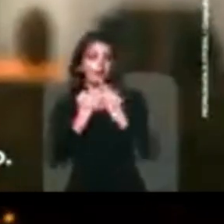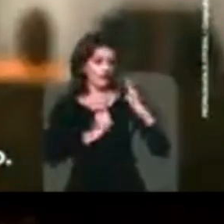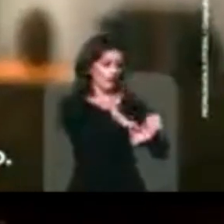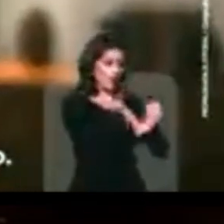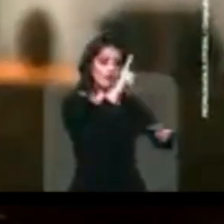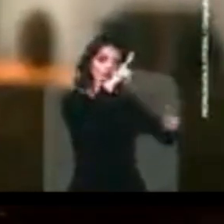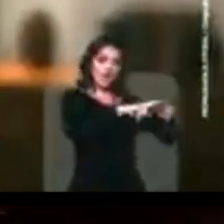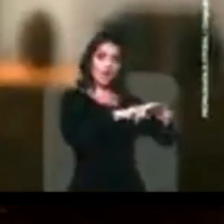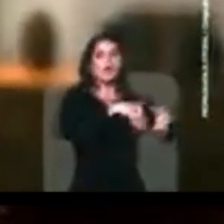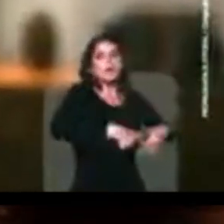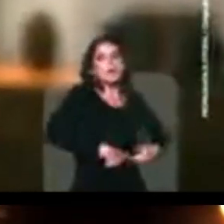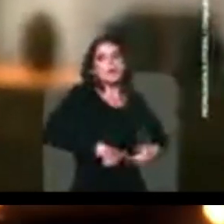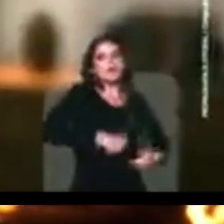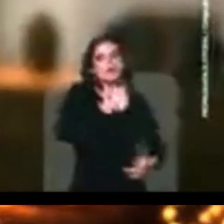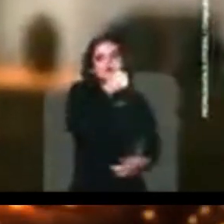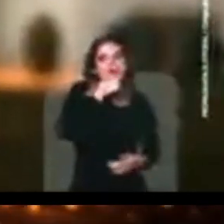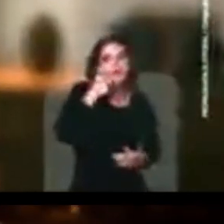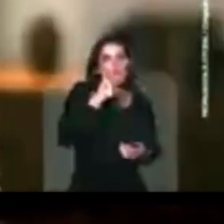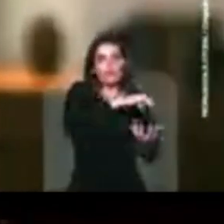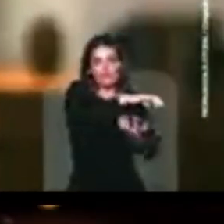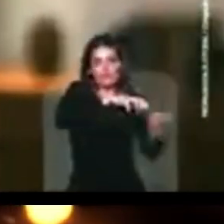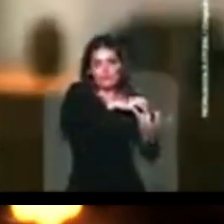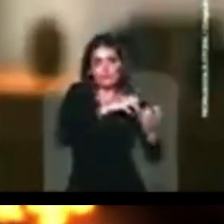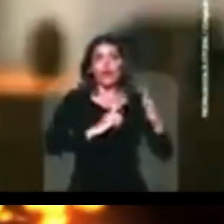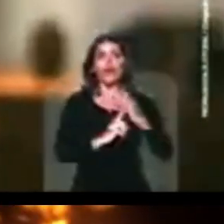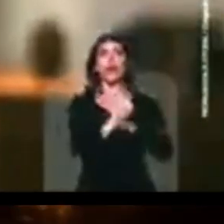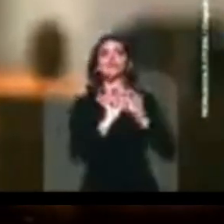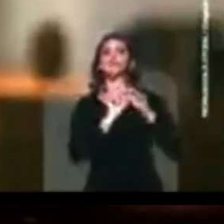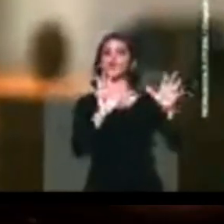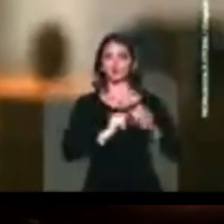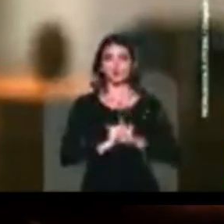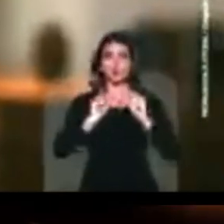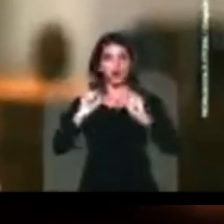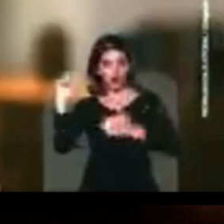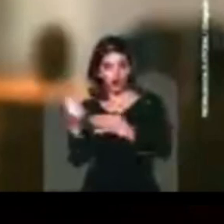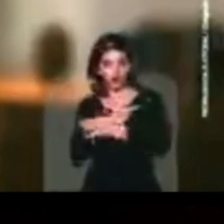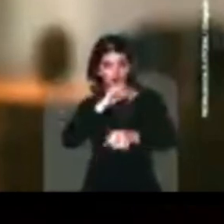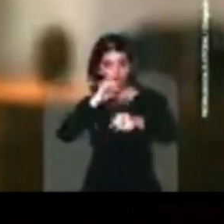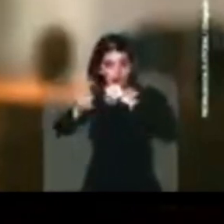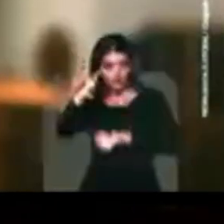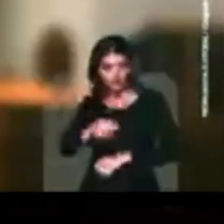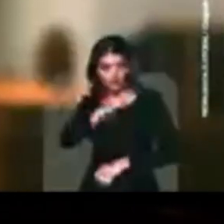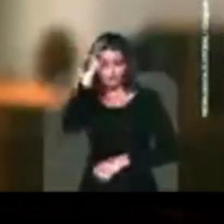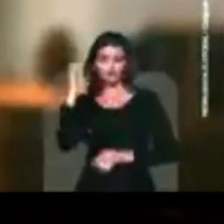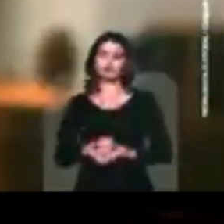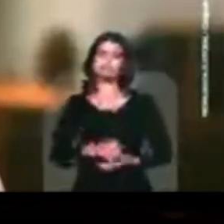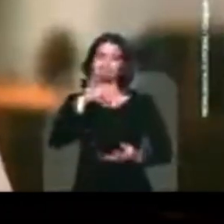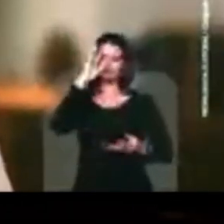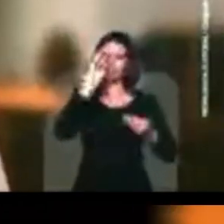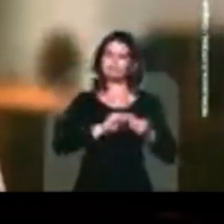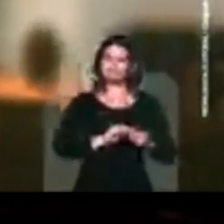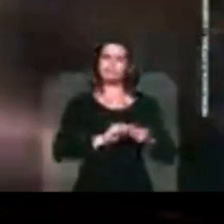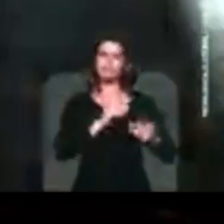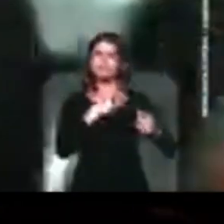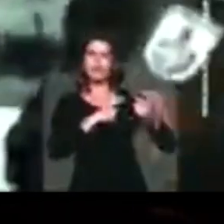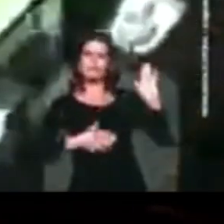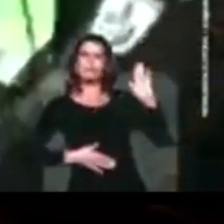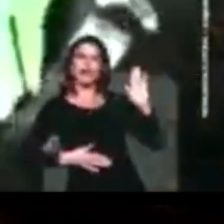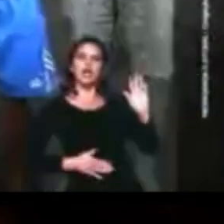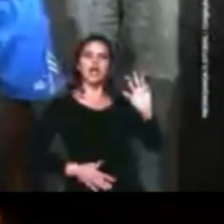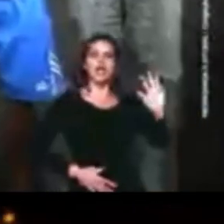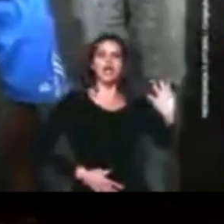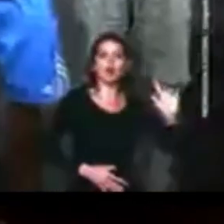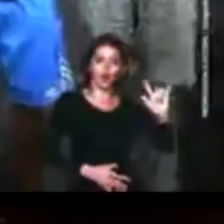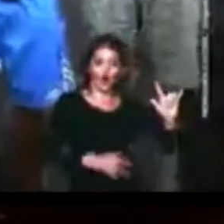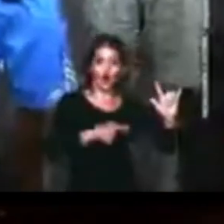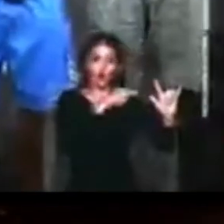é solto. E pode matar um inocente. Tá explicado por que os bandidos gostam tanto do Lula. Os